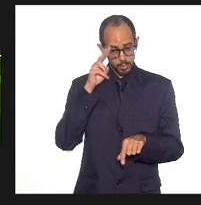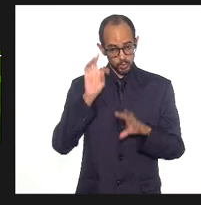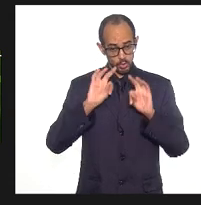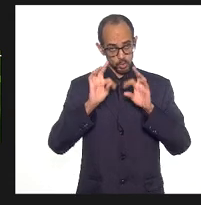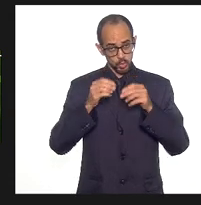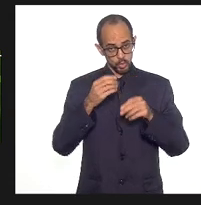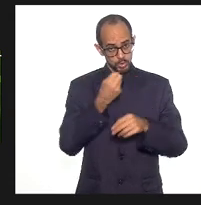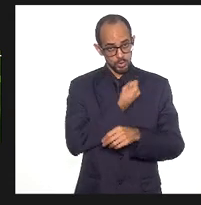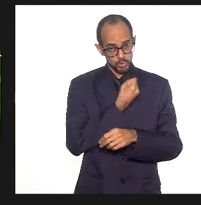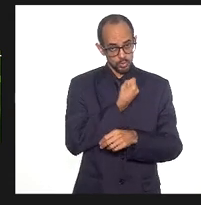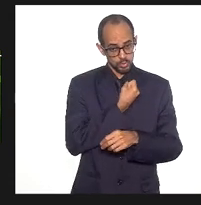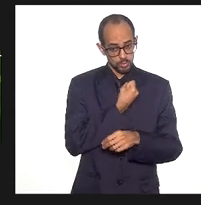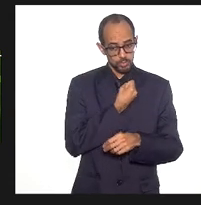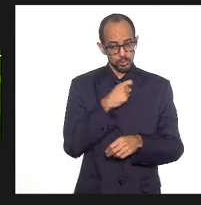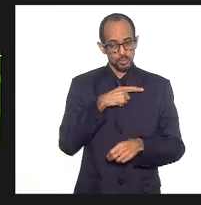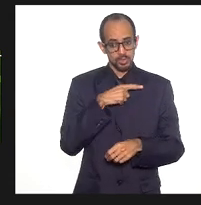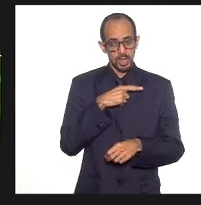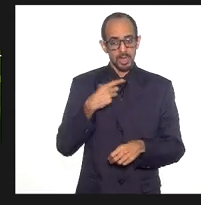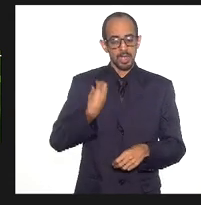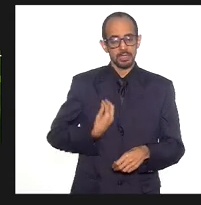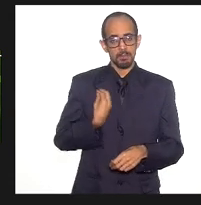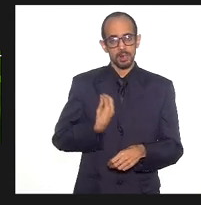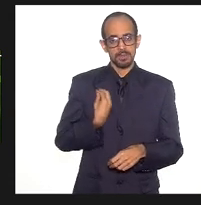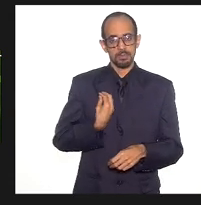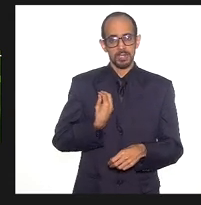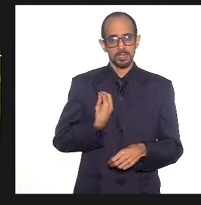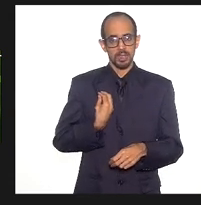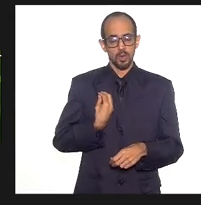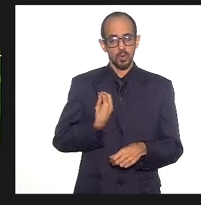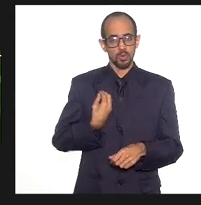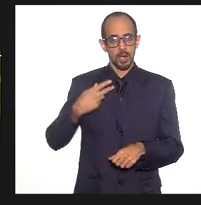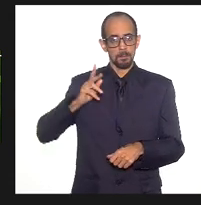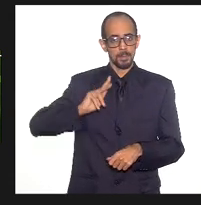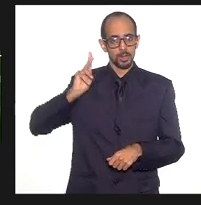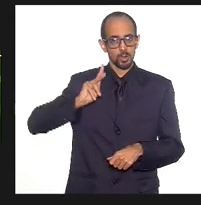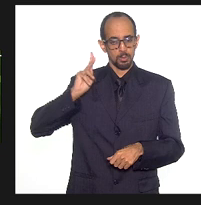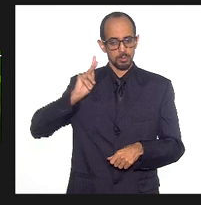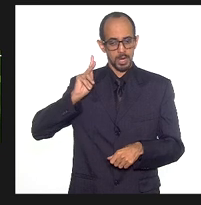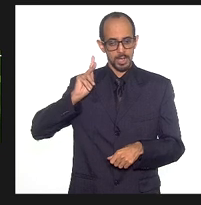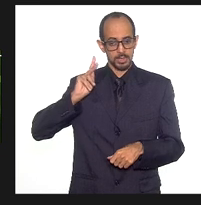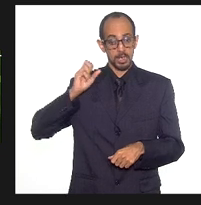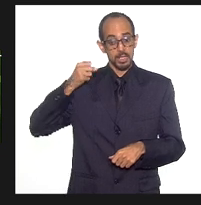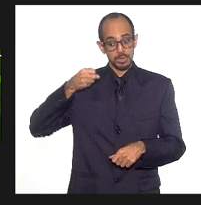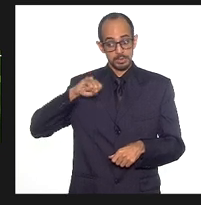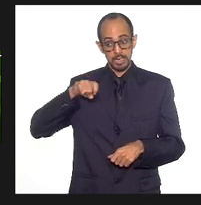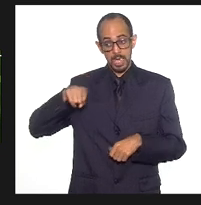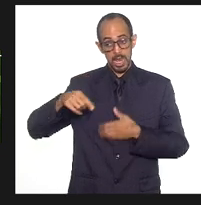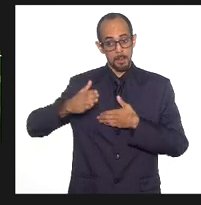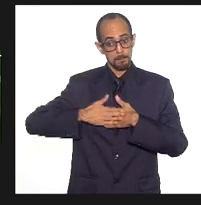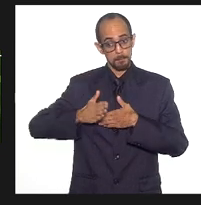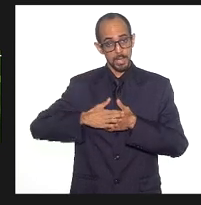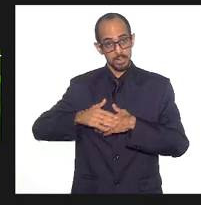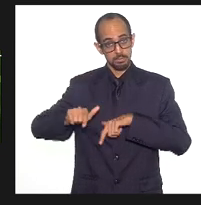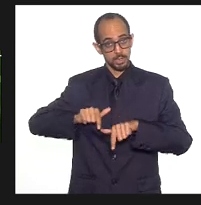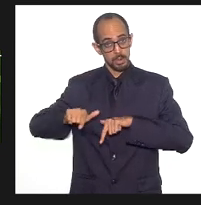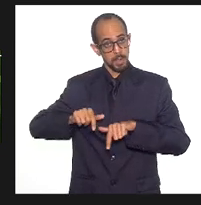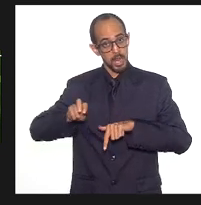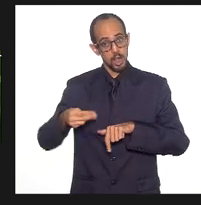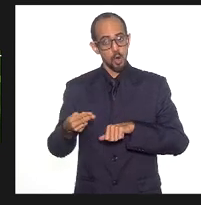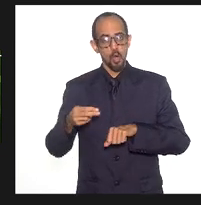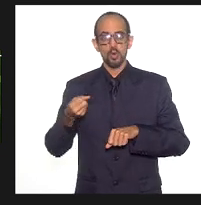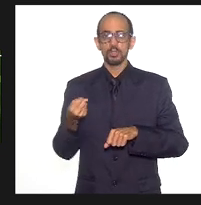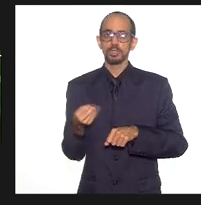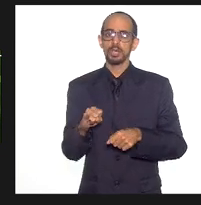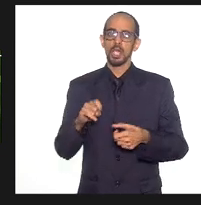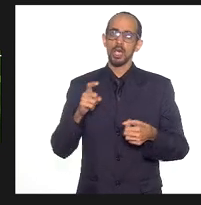a participação da Petrobras nos campos, sejam por ela operados ou não. Há um declínio natural de produção